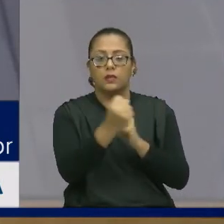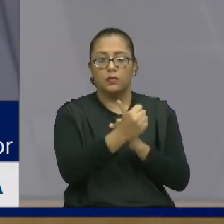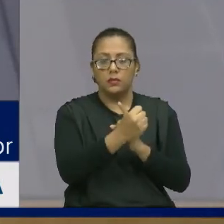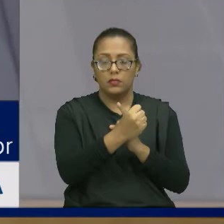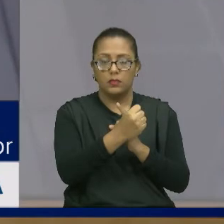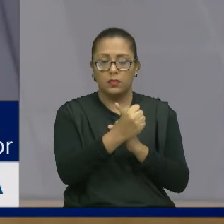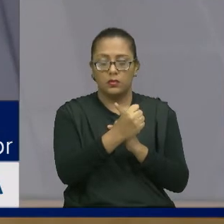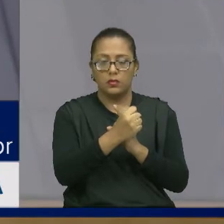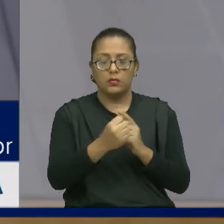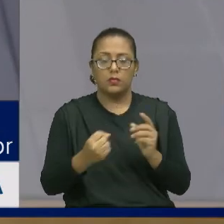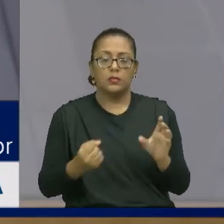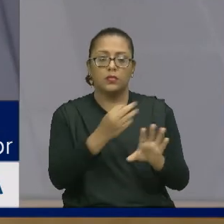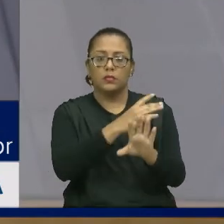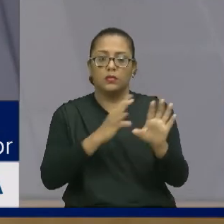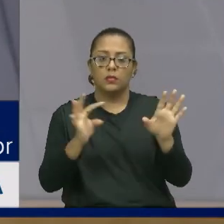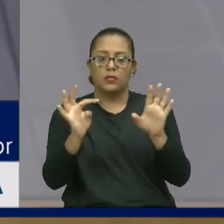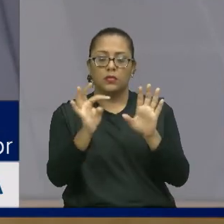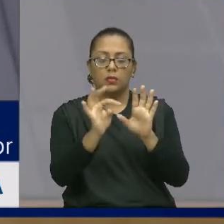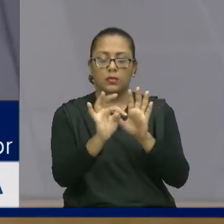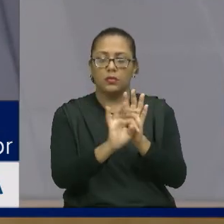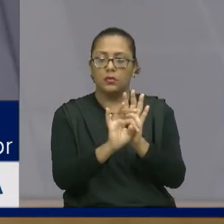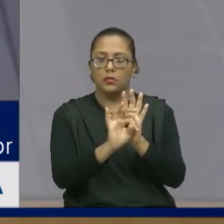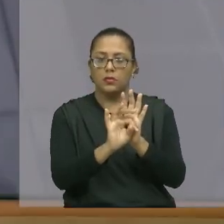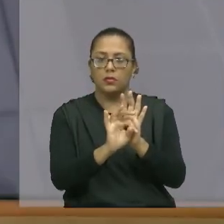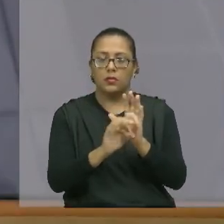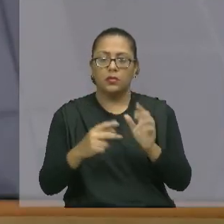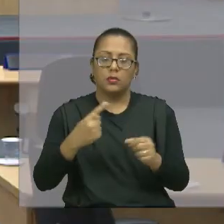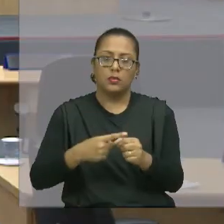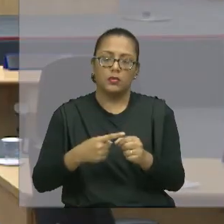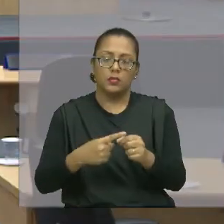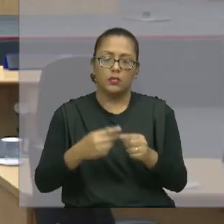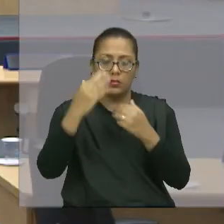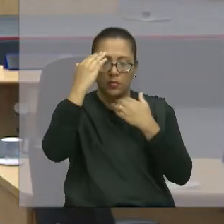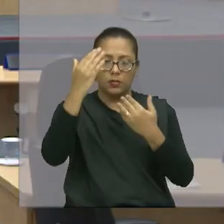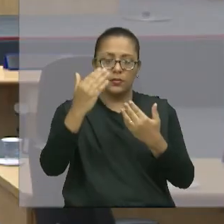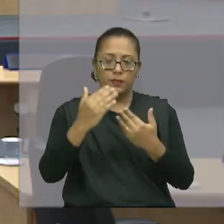Auditores Tributários do município de São José dos Campos. Muito obrigada.